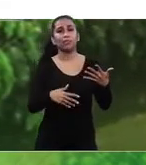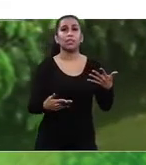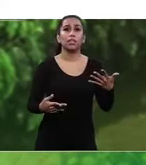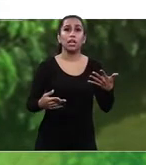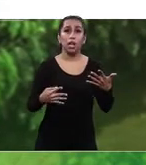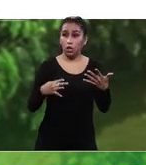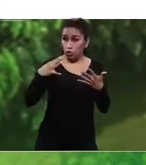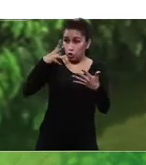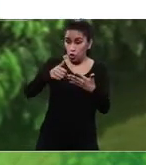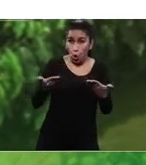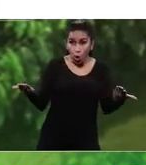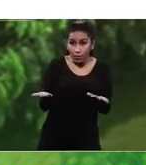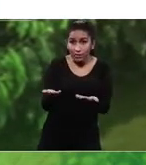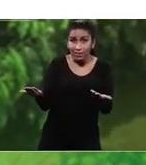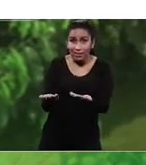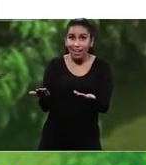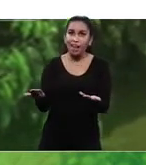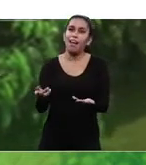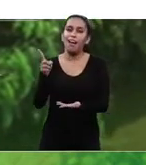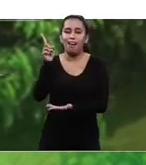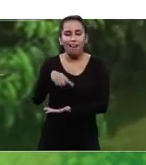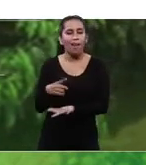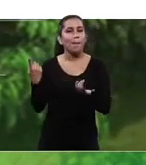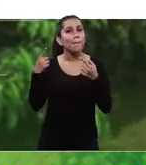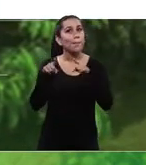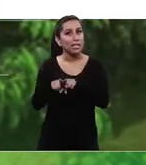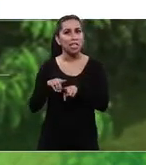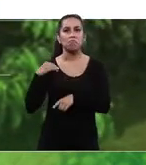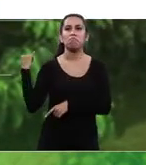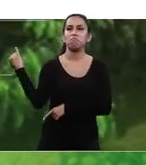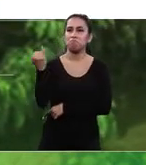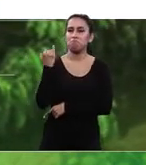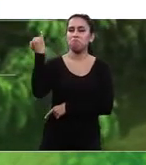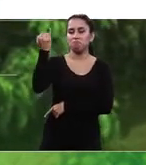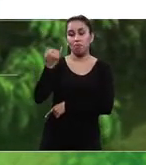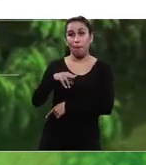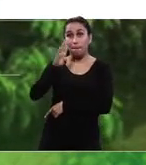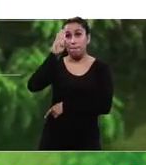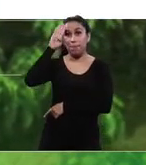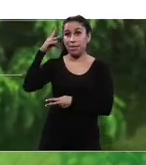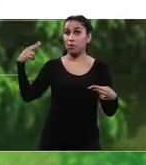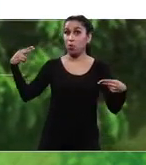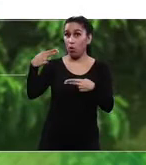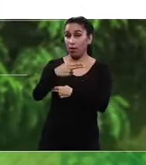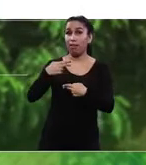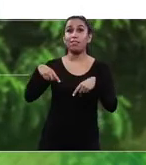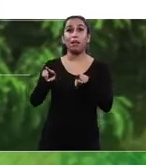aqui envolvidas são parceiras importantes da agência, em especial o SEBRAE e a CNA.